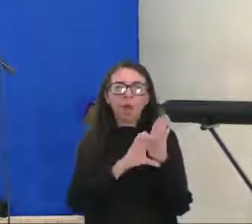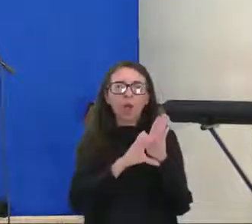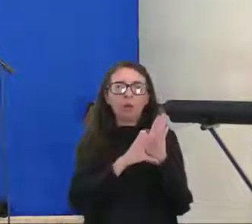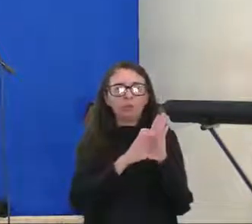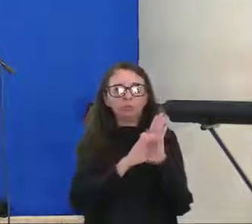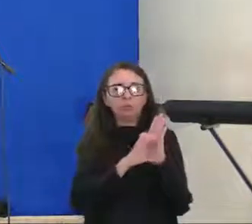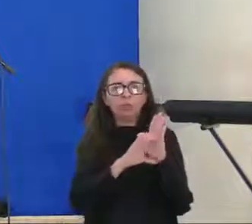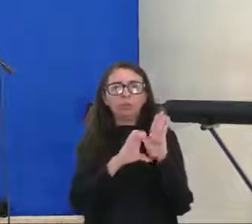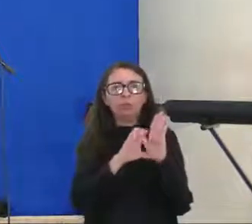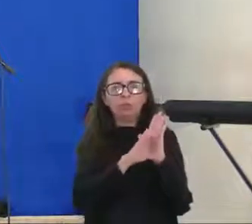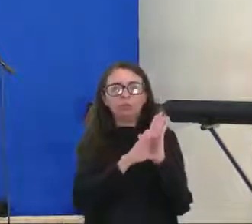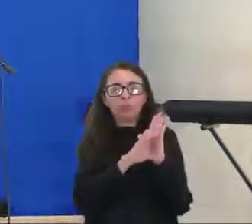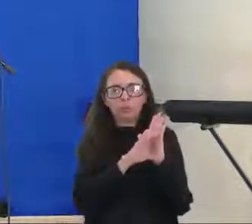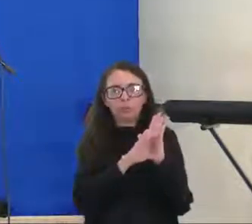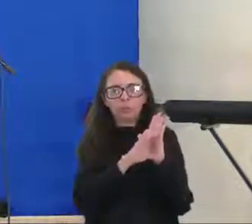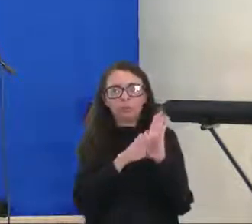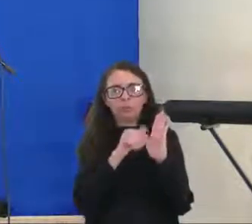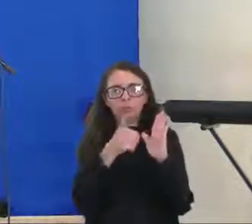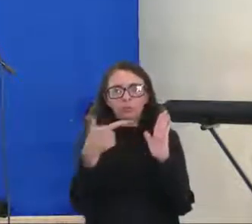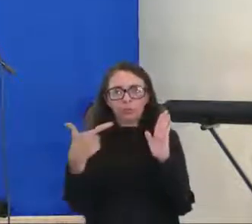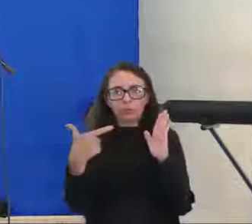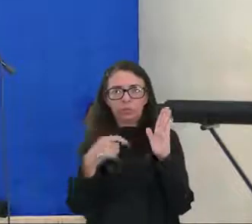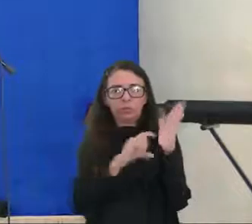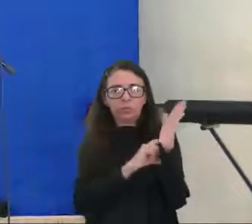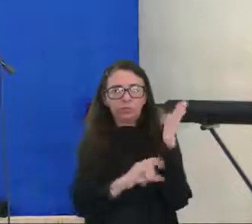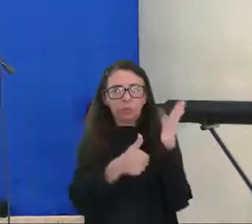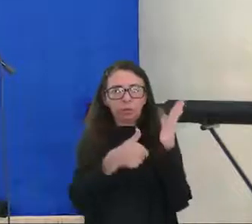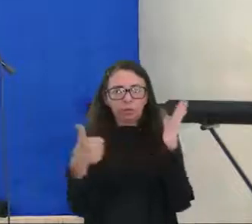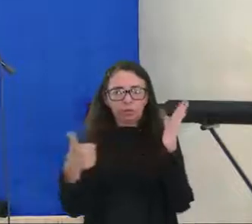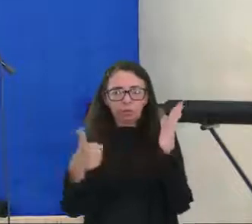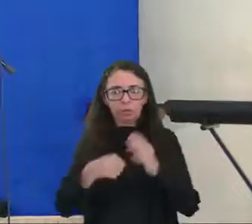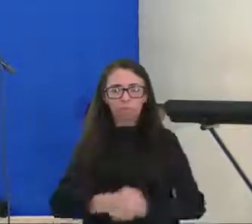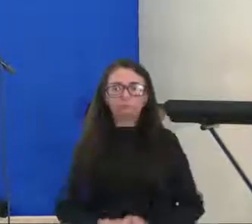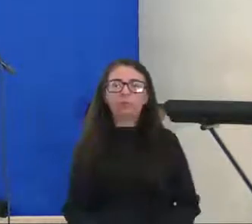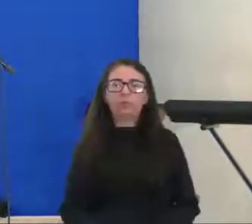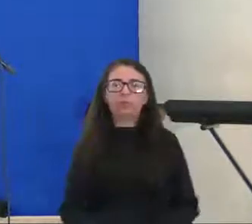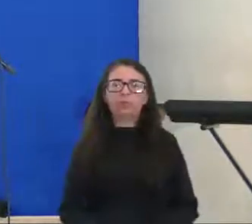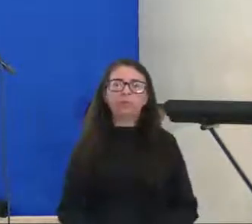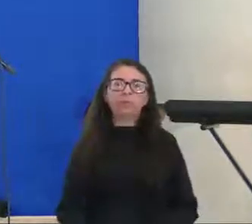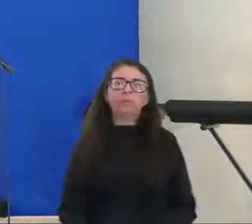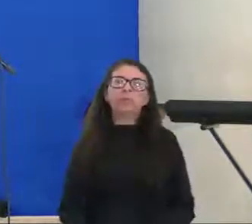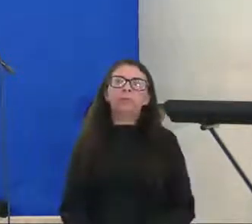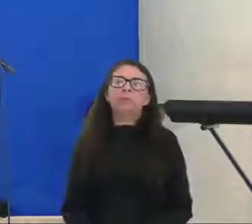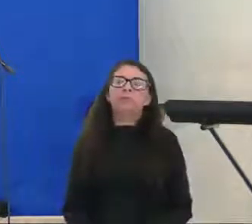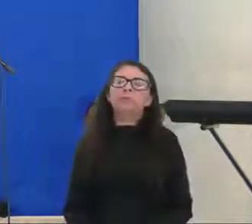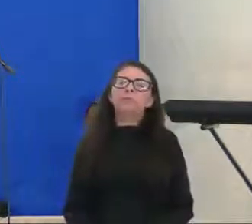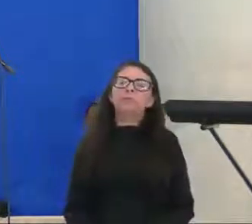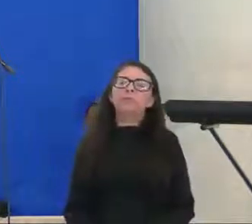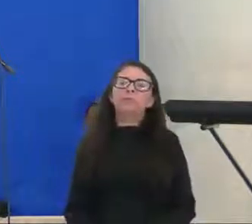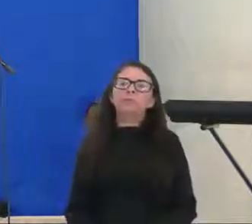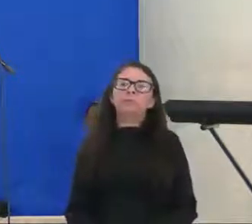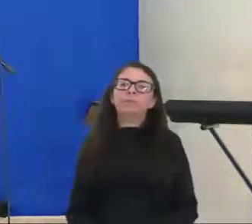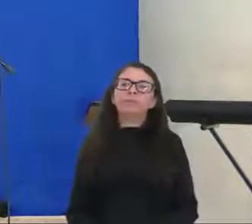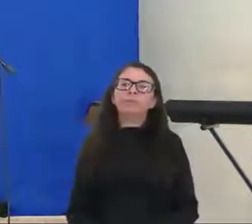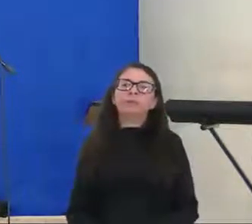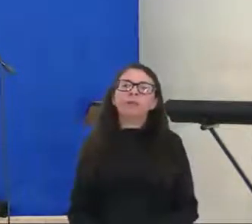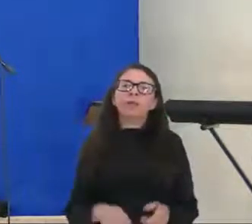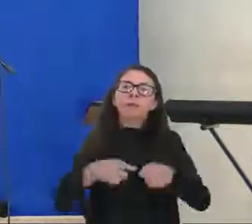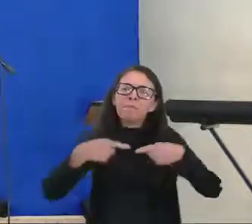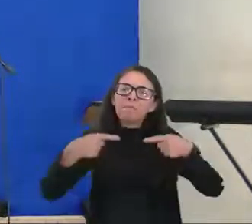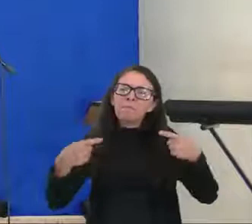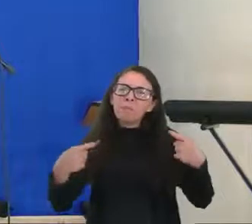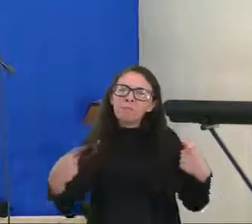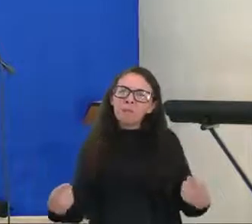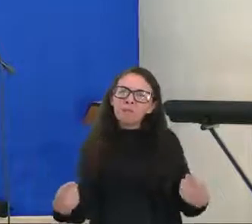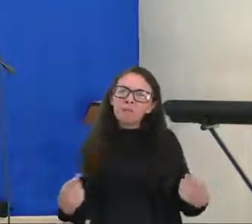verso de número 11. Diz assim: mais um só e o mesmo Espírito, com